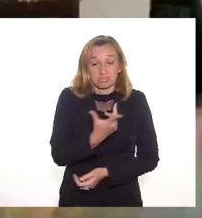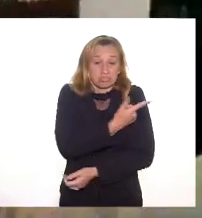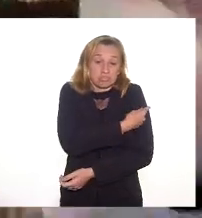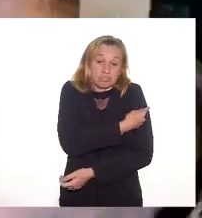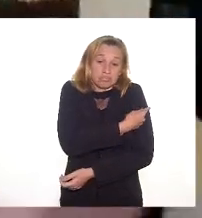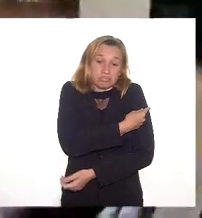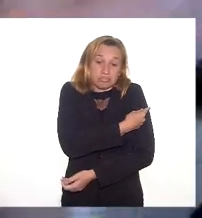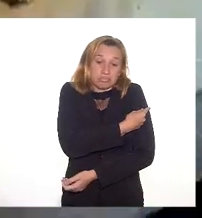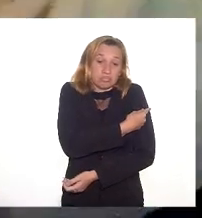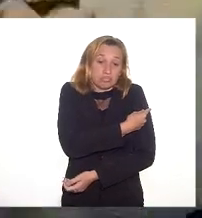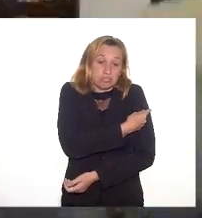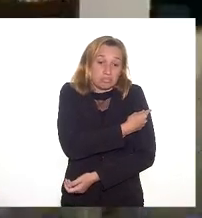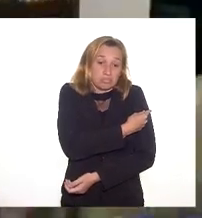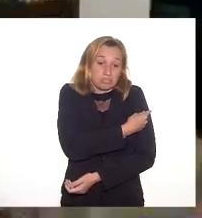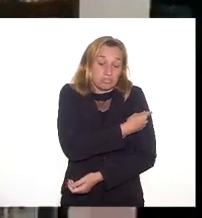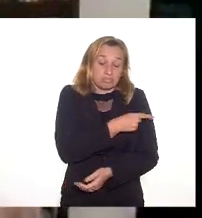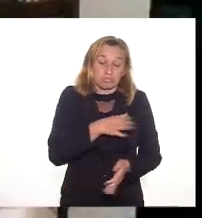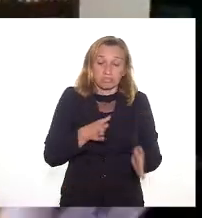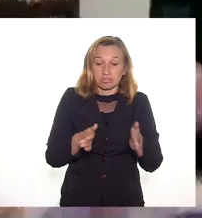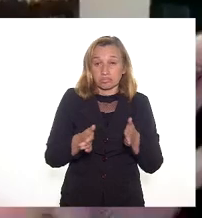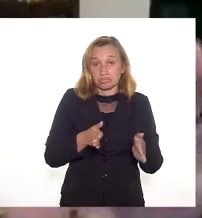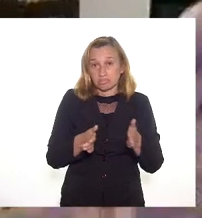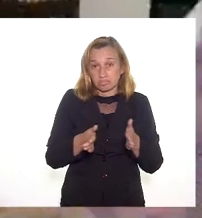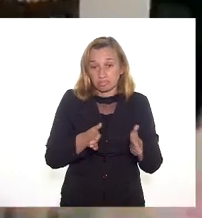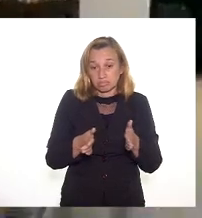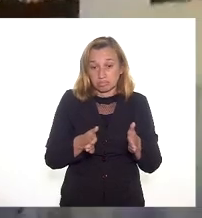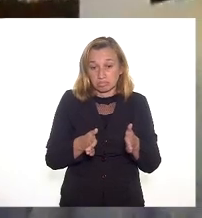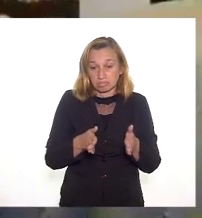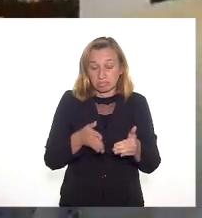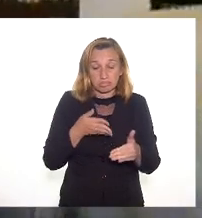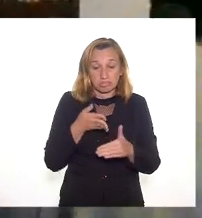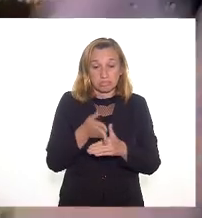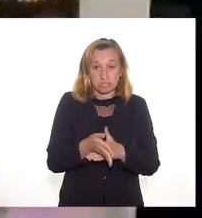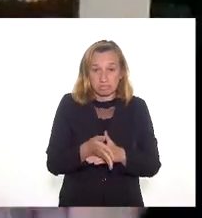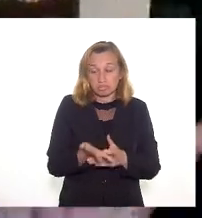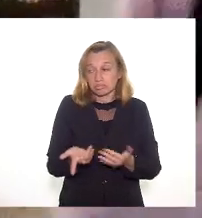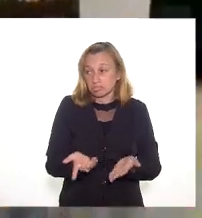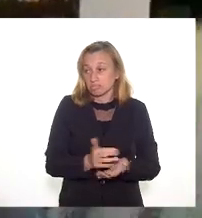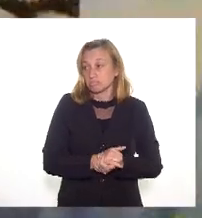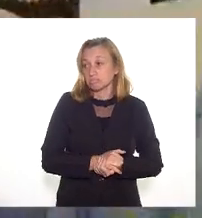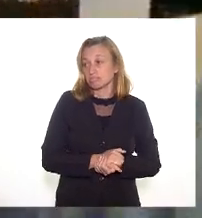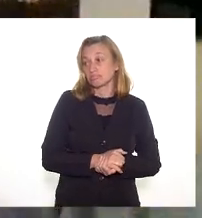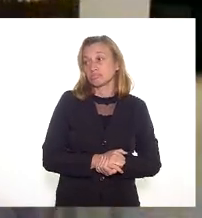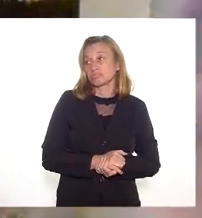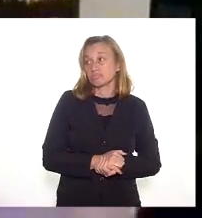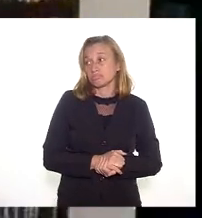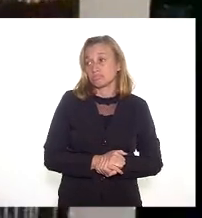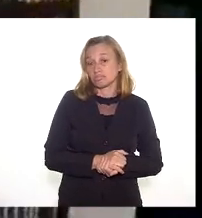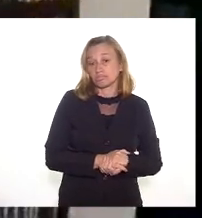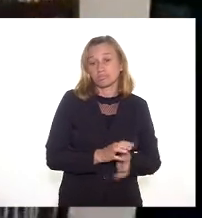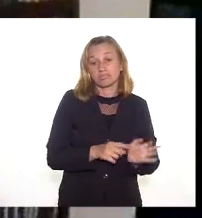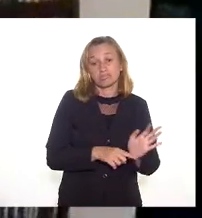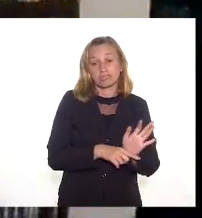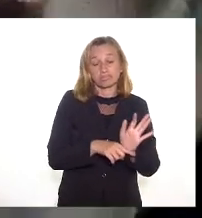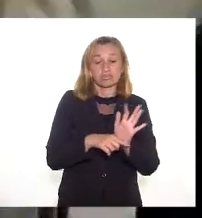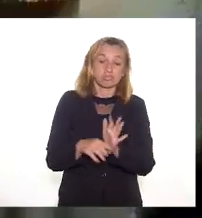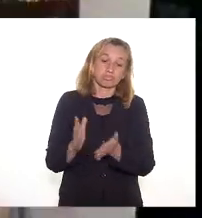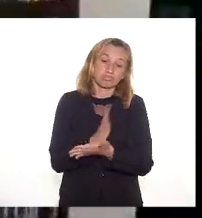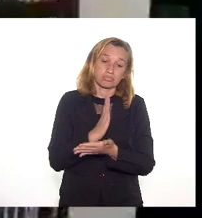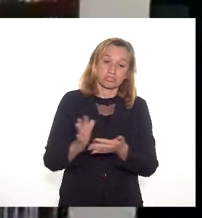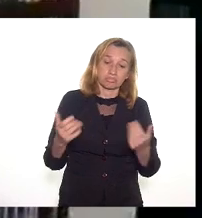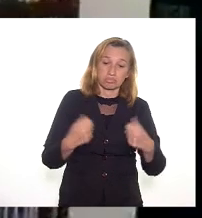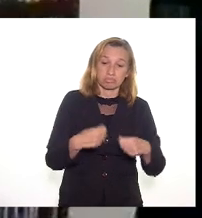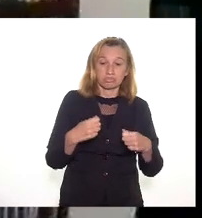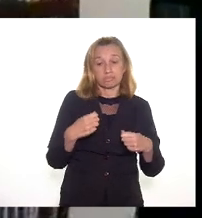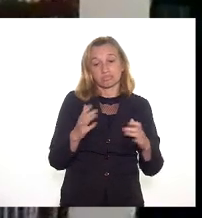que teve um período até que chegou atendendo necessidades agora